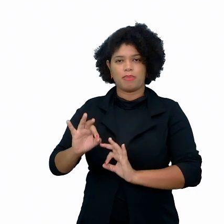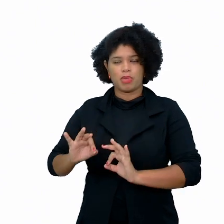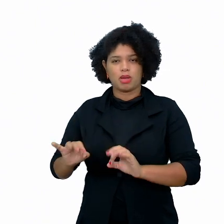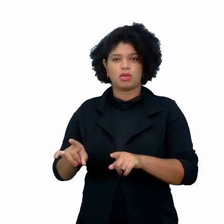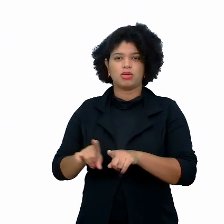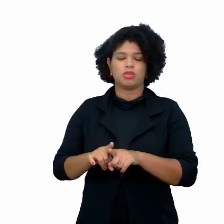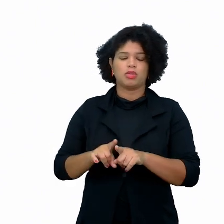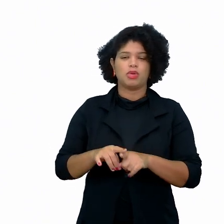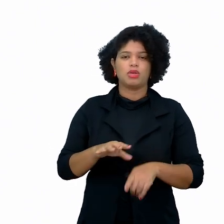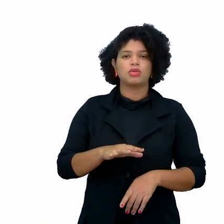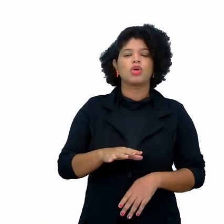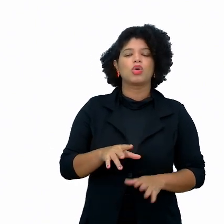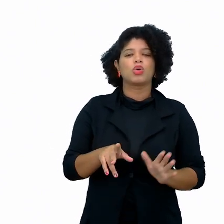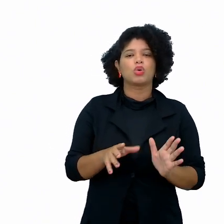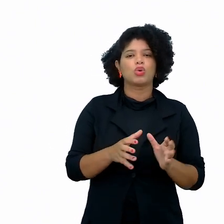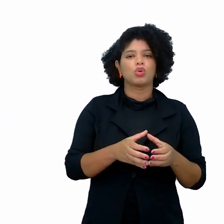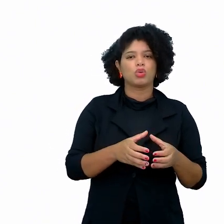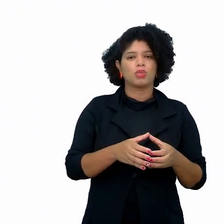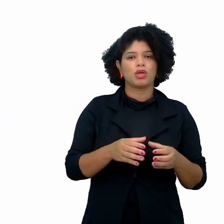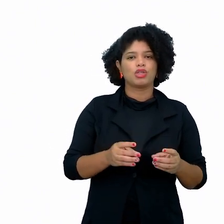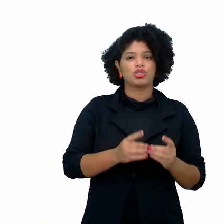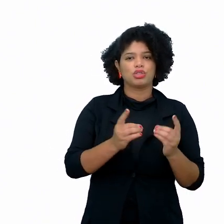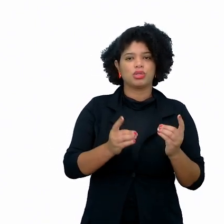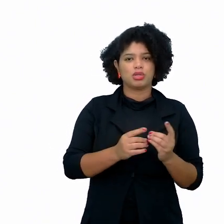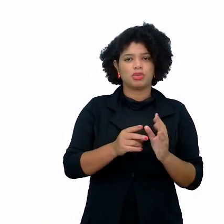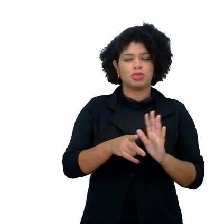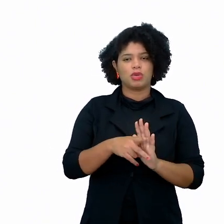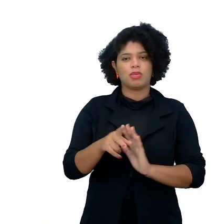trabalho didático aí nas ATPCs.